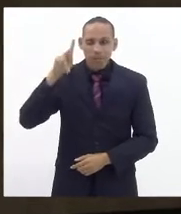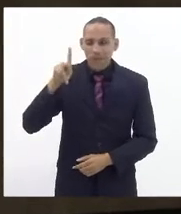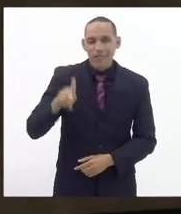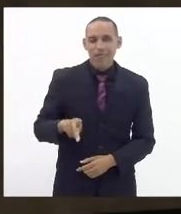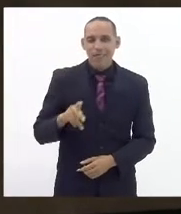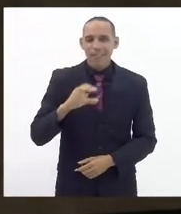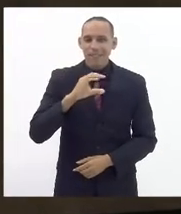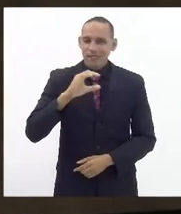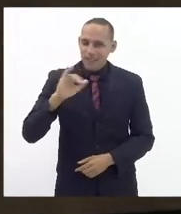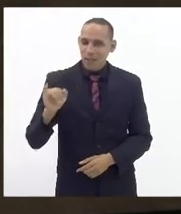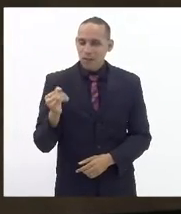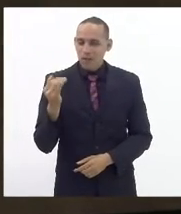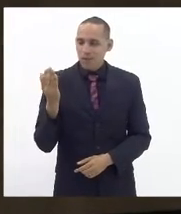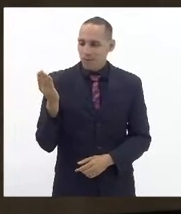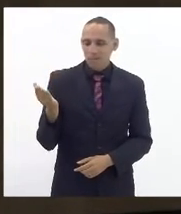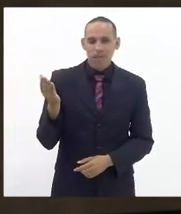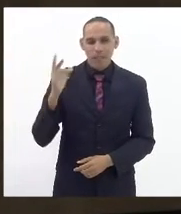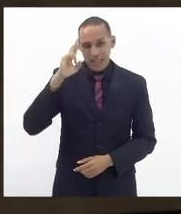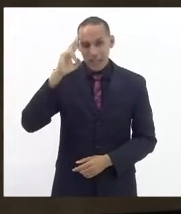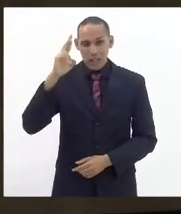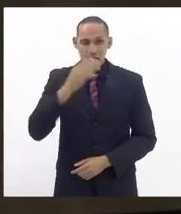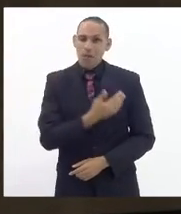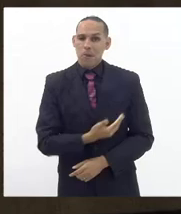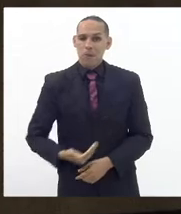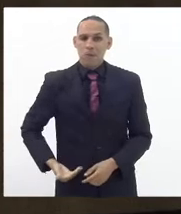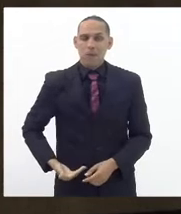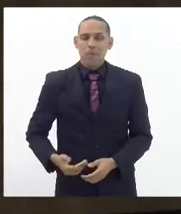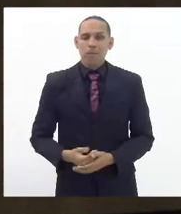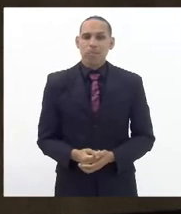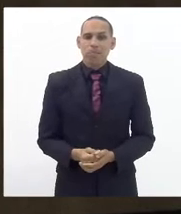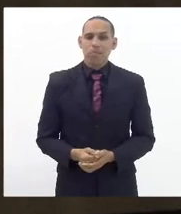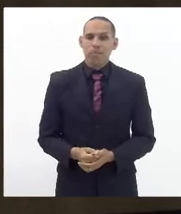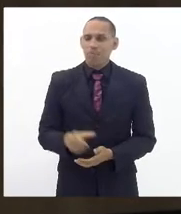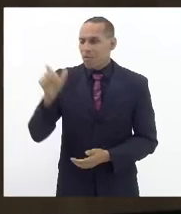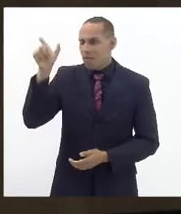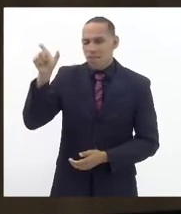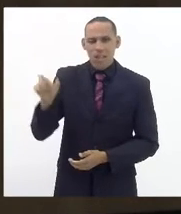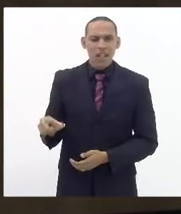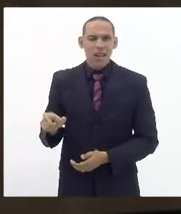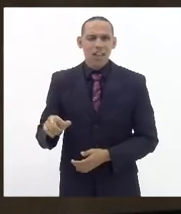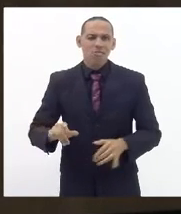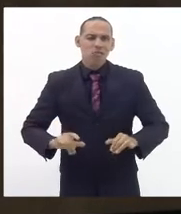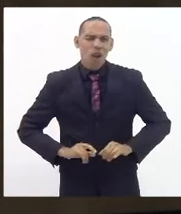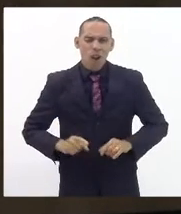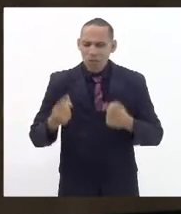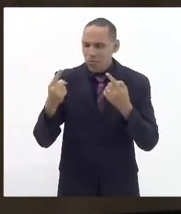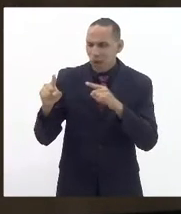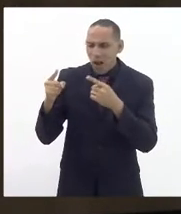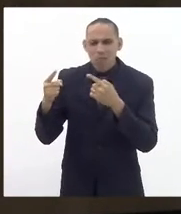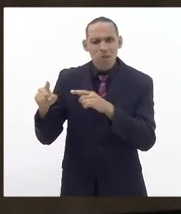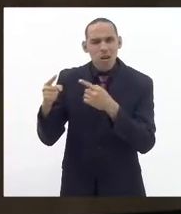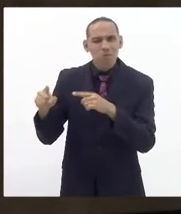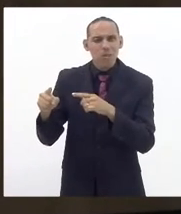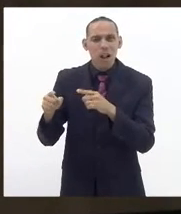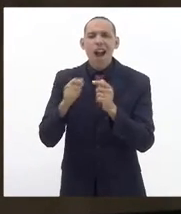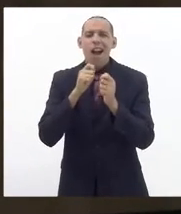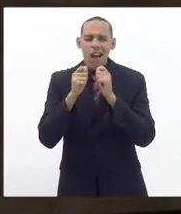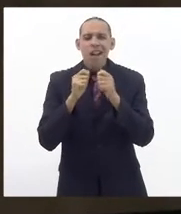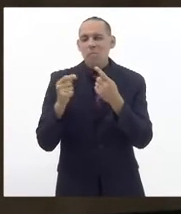CCJ, líder do governo, que tem sofrido acusações perante a